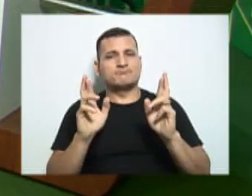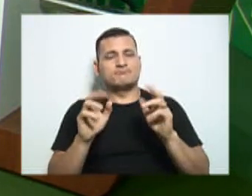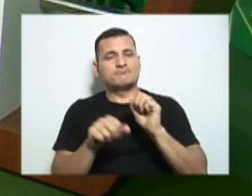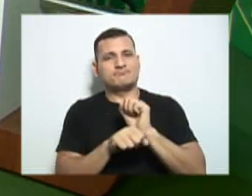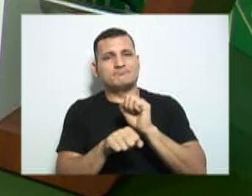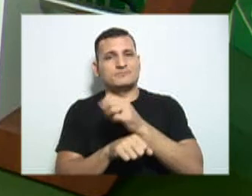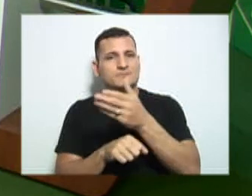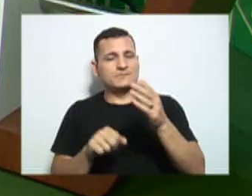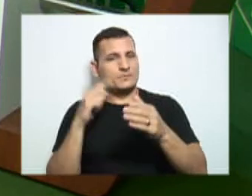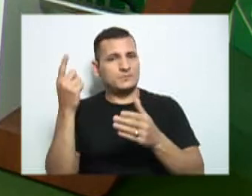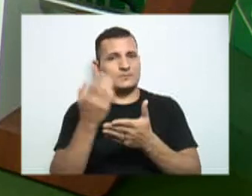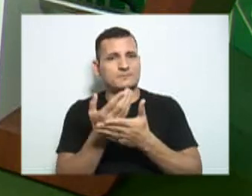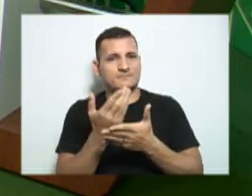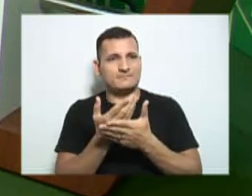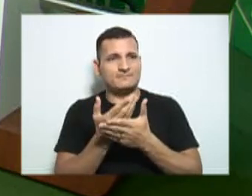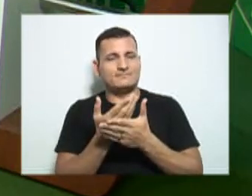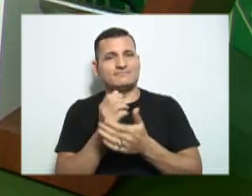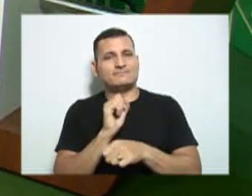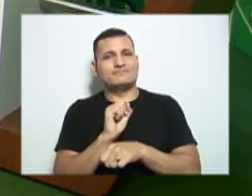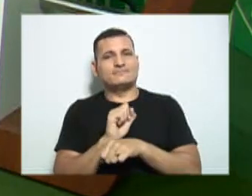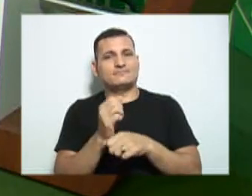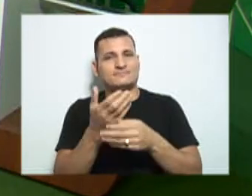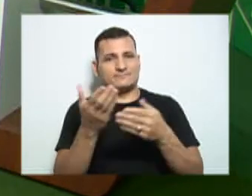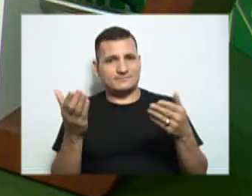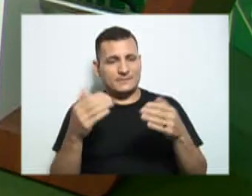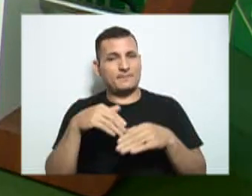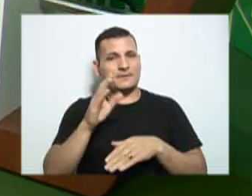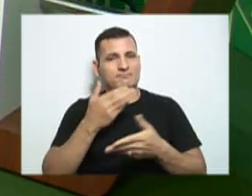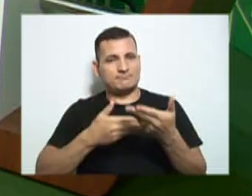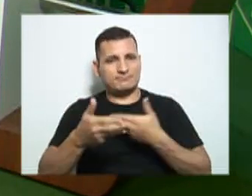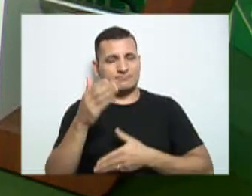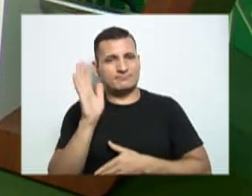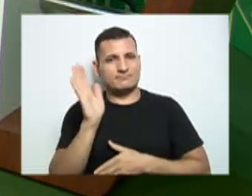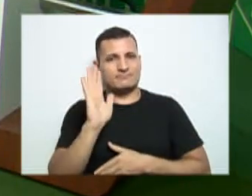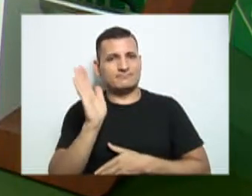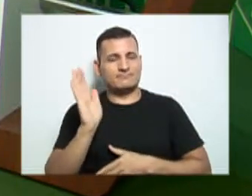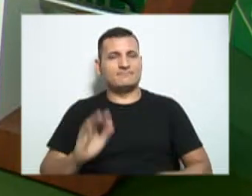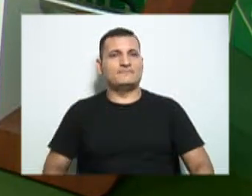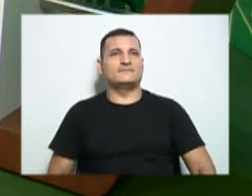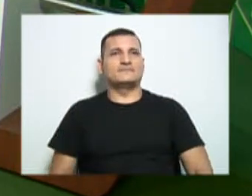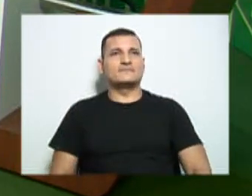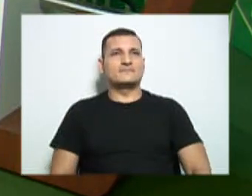na próxima aula. Estamos esperando vocês e com mais participações. Até a próxima aula.